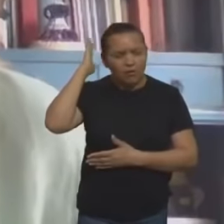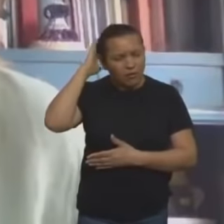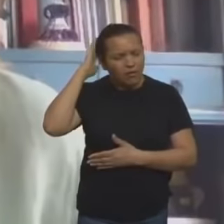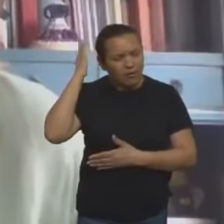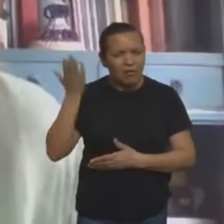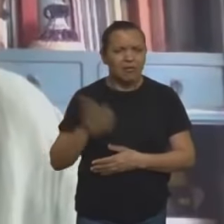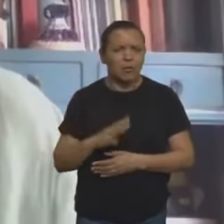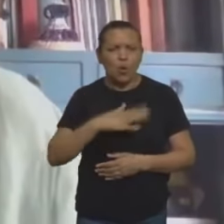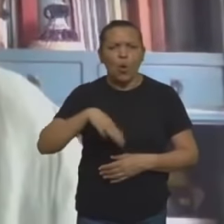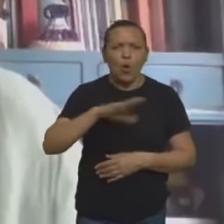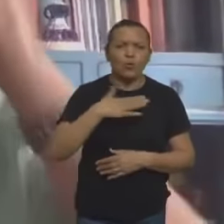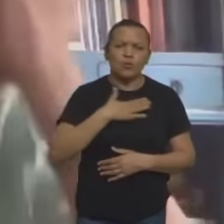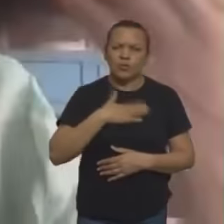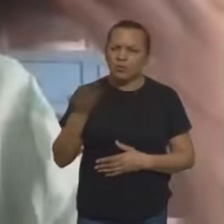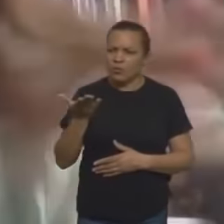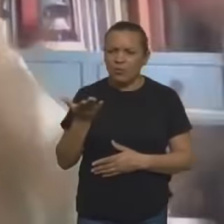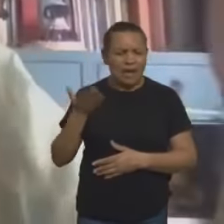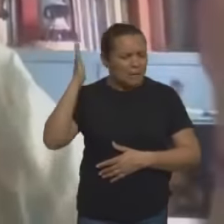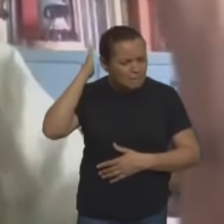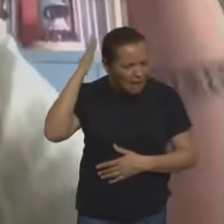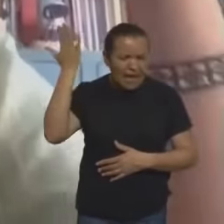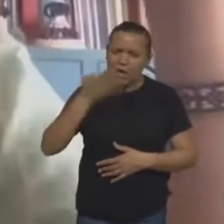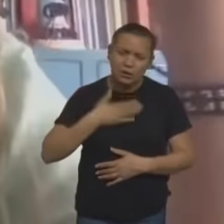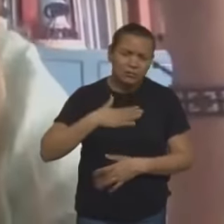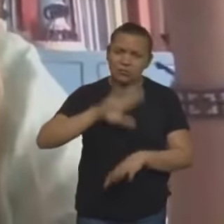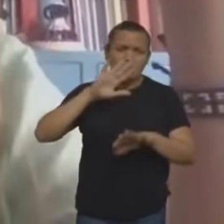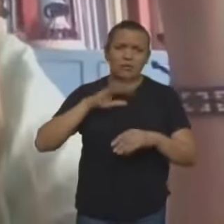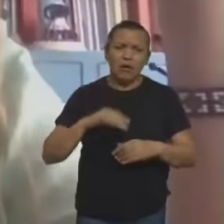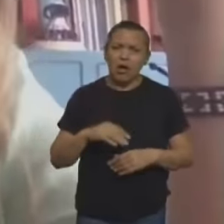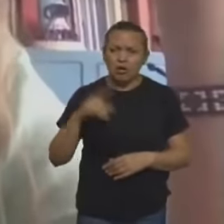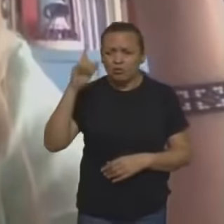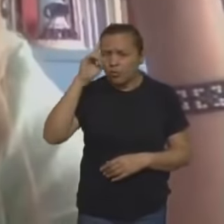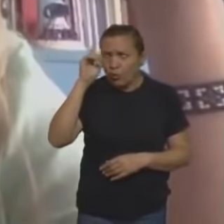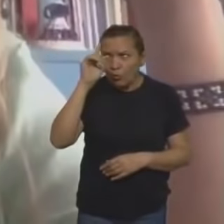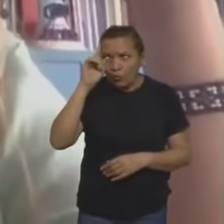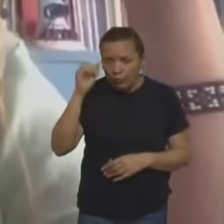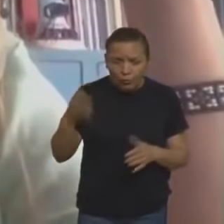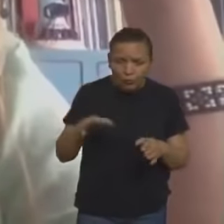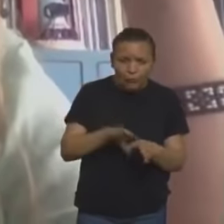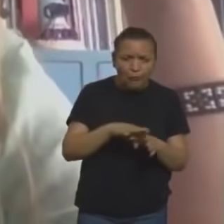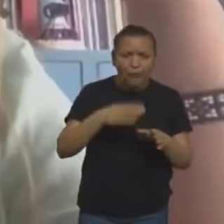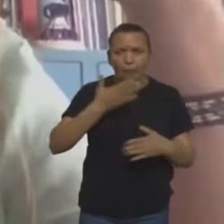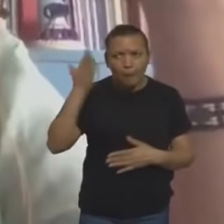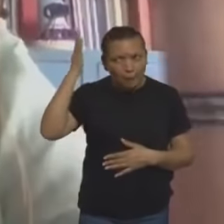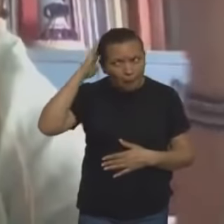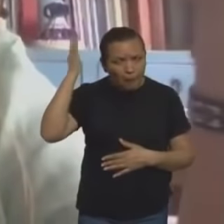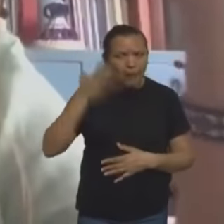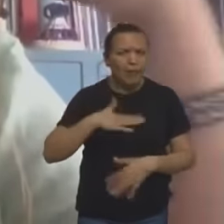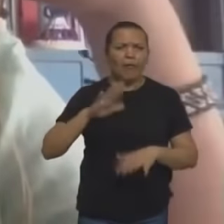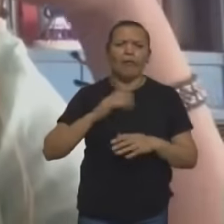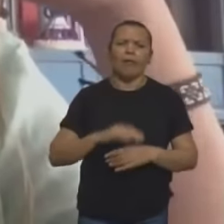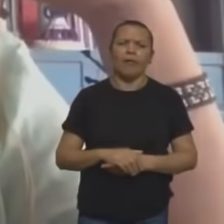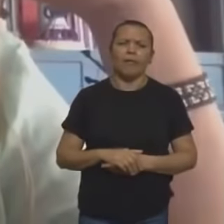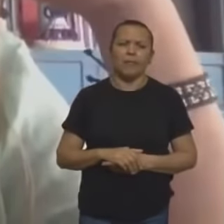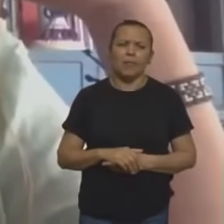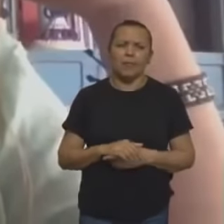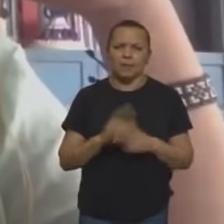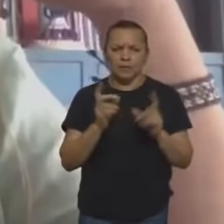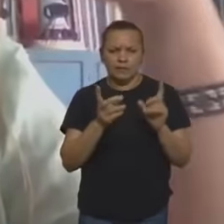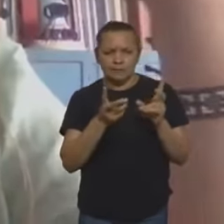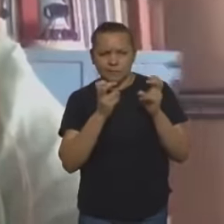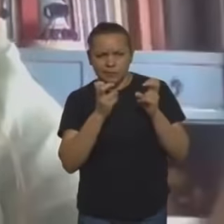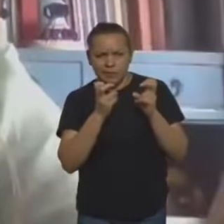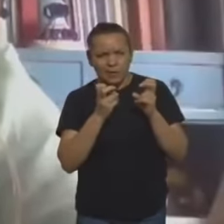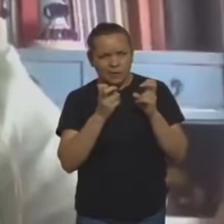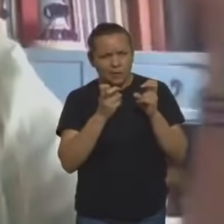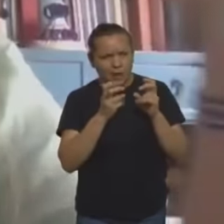todo mundo gosta dele, mas eu não gosto que ele bate na minha cabeça todo dia que eu chego na escola. E eu reparei que, por